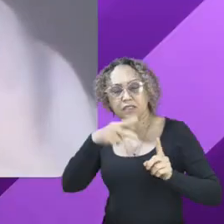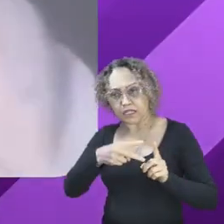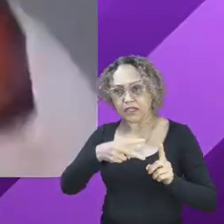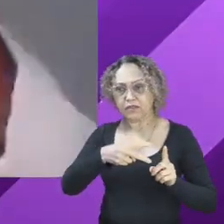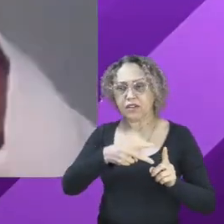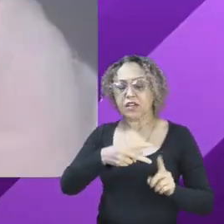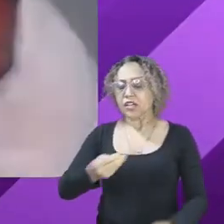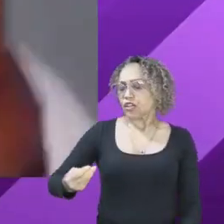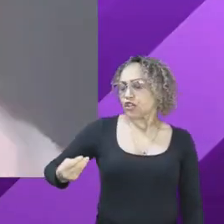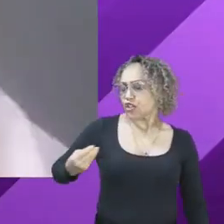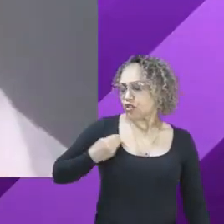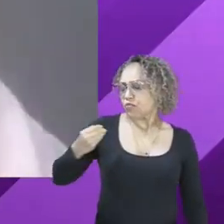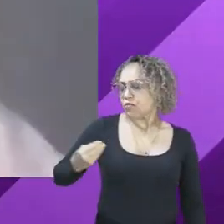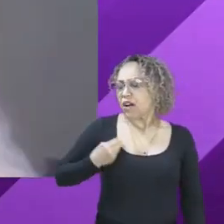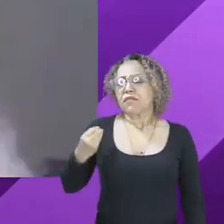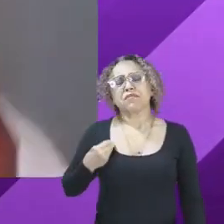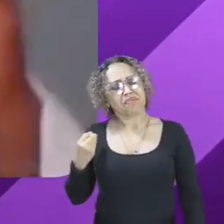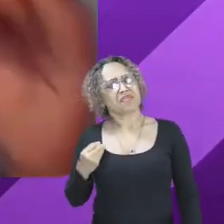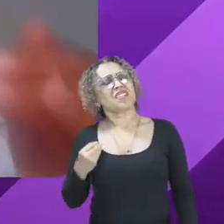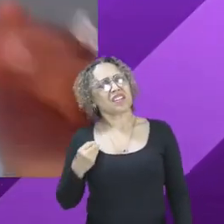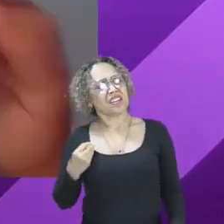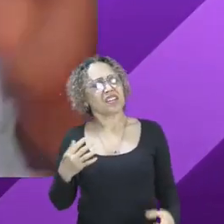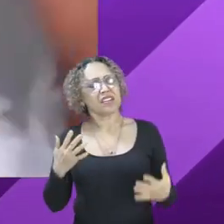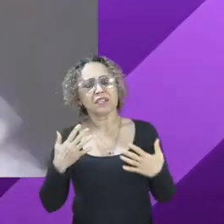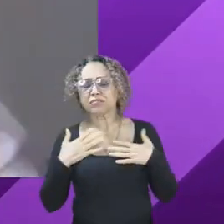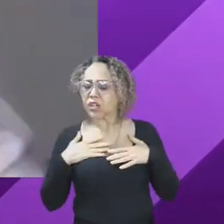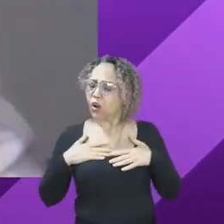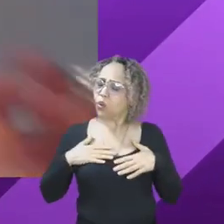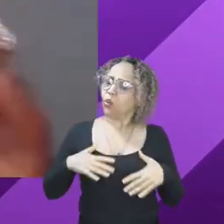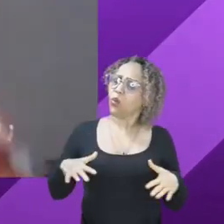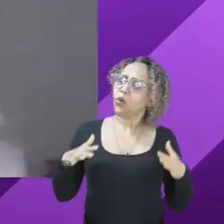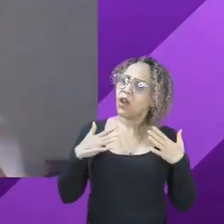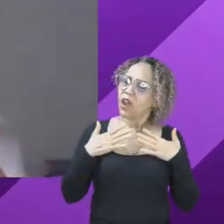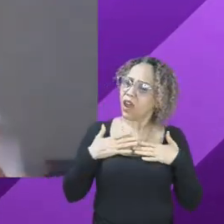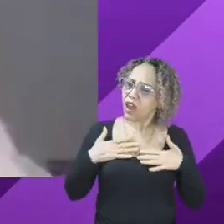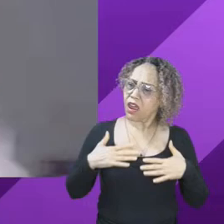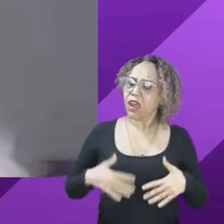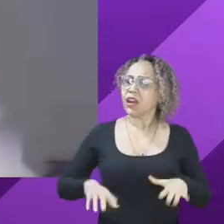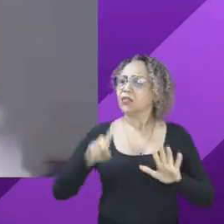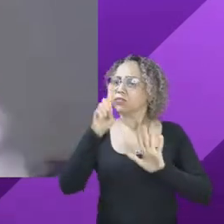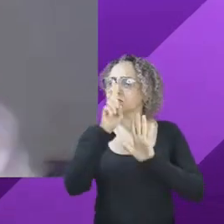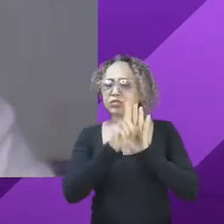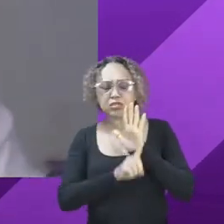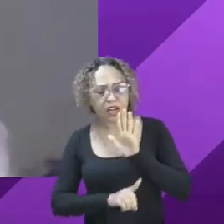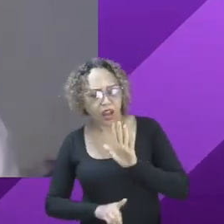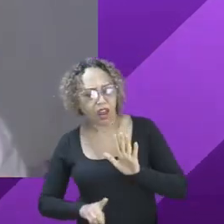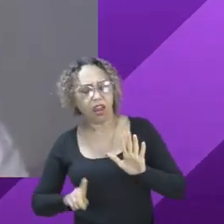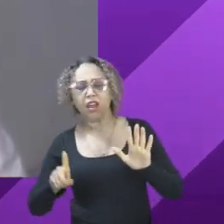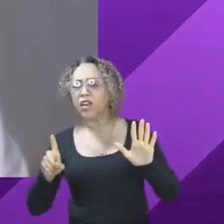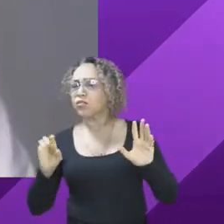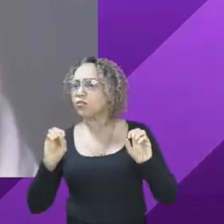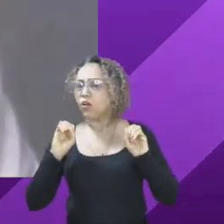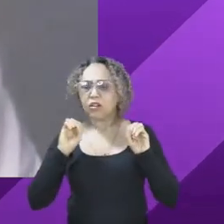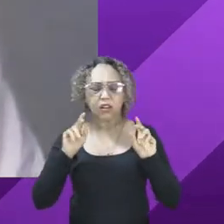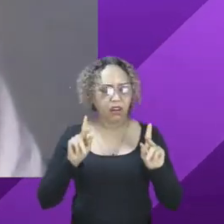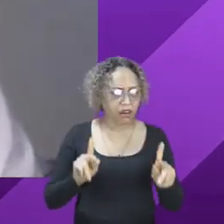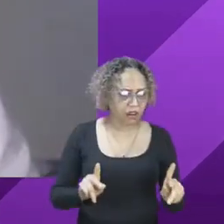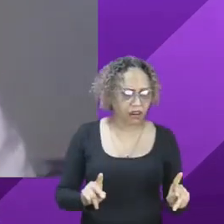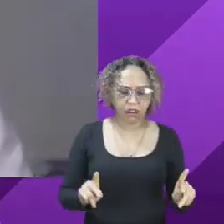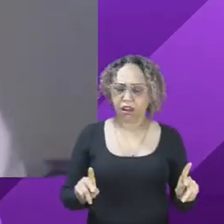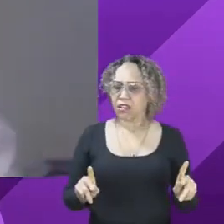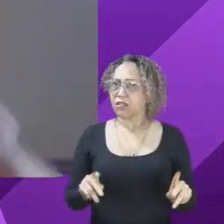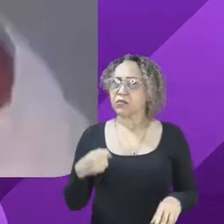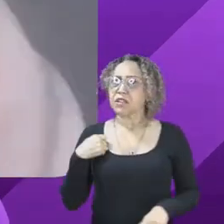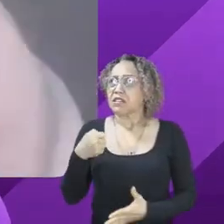sobrevivência e que nos leve a viver de maneira tranquila, né? Que de fato caracteriza isso que a gente está chamando de